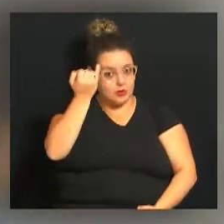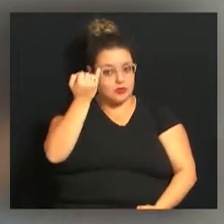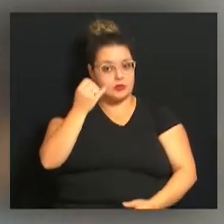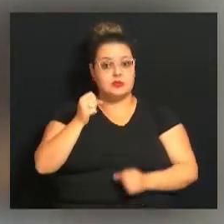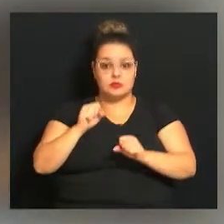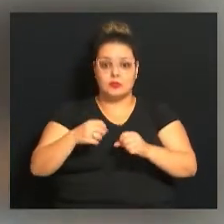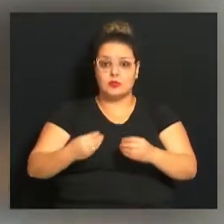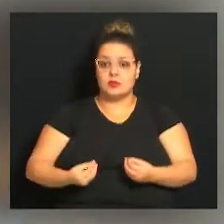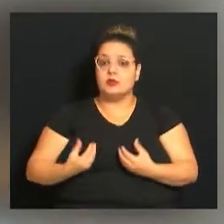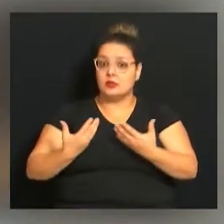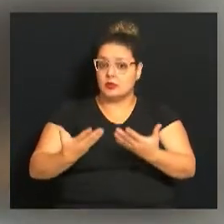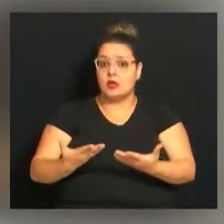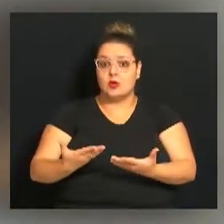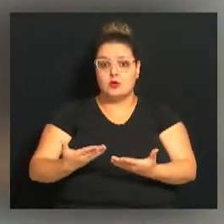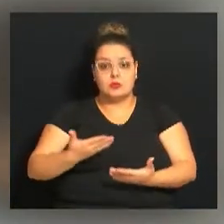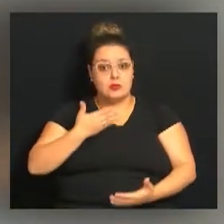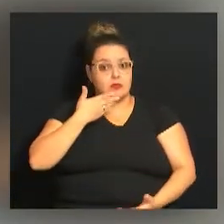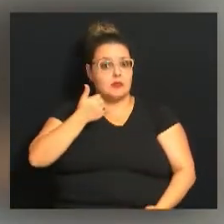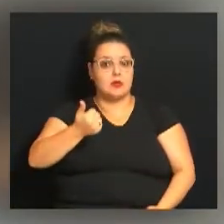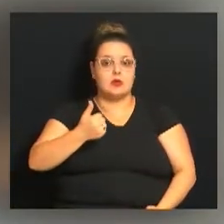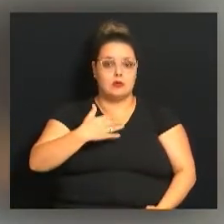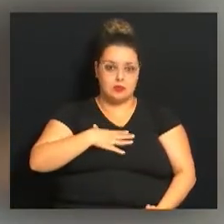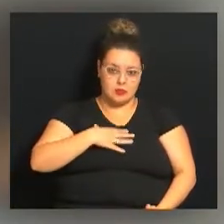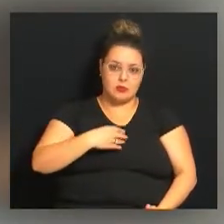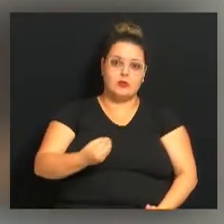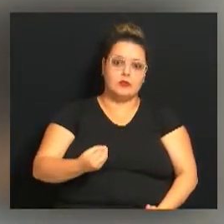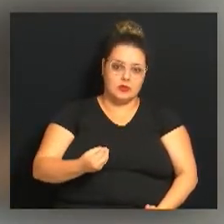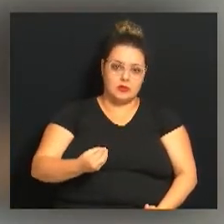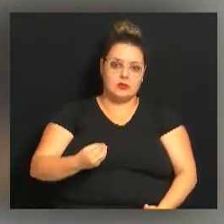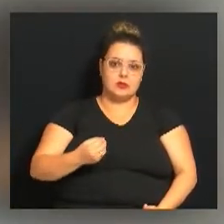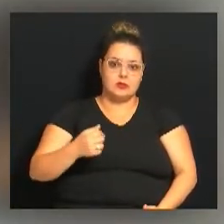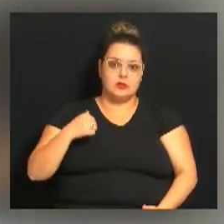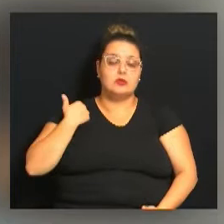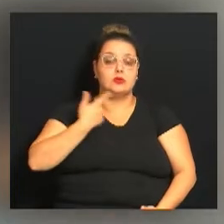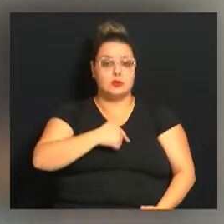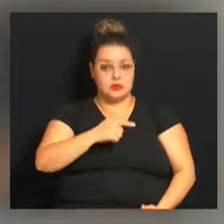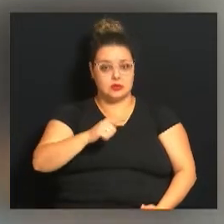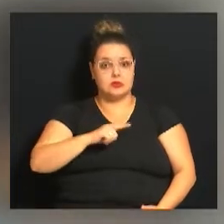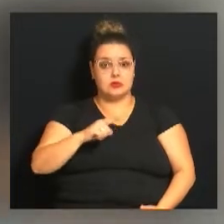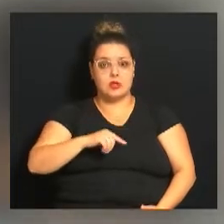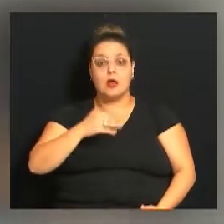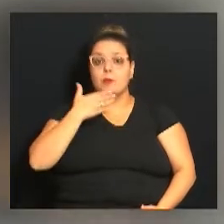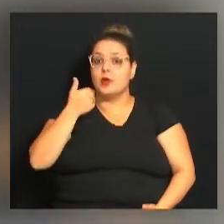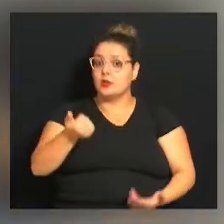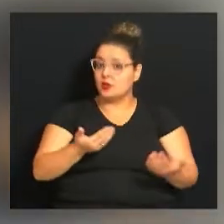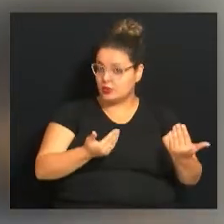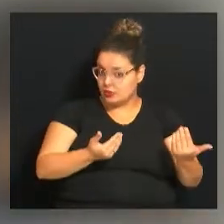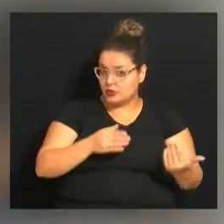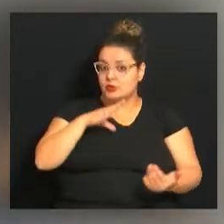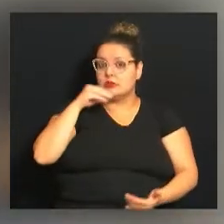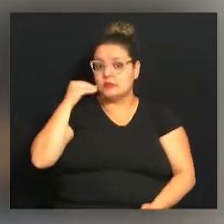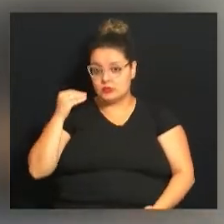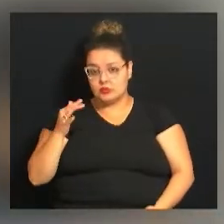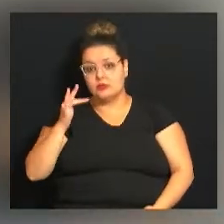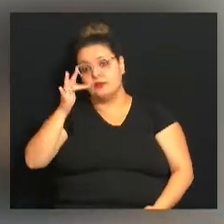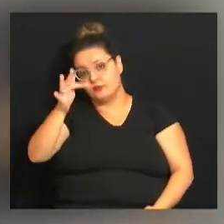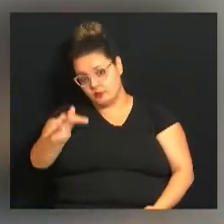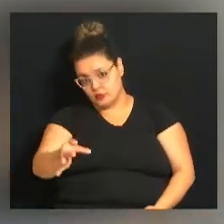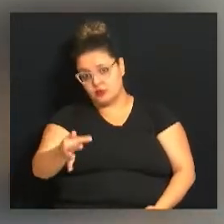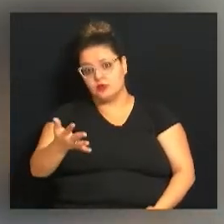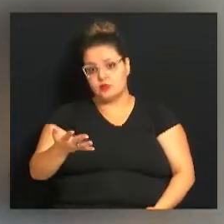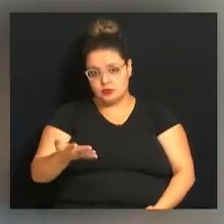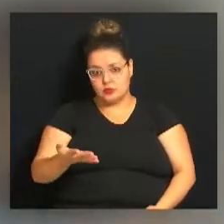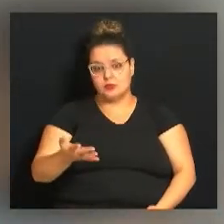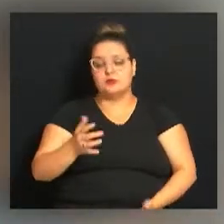oferecer o que ela tem de melhor para o seu filho, e nós vamos ter melhores jovens, melhores adolescentes no futuro não